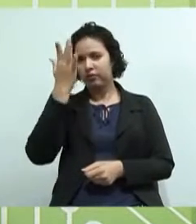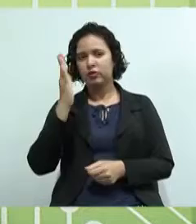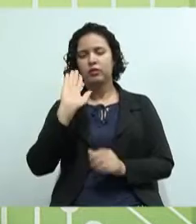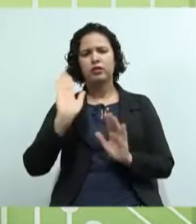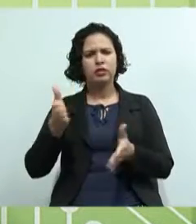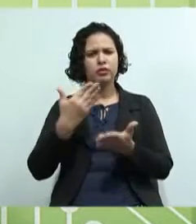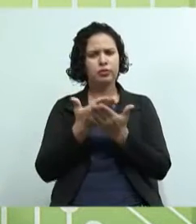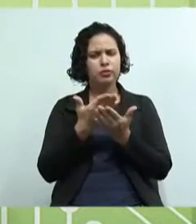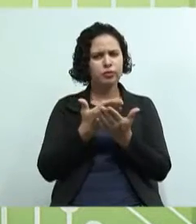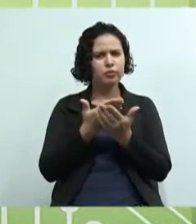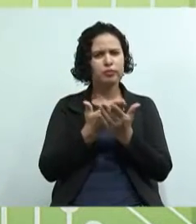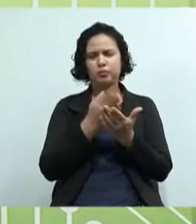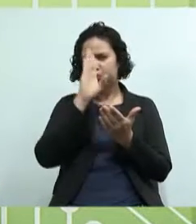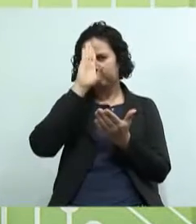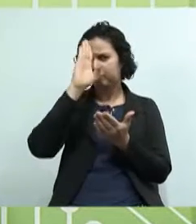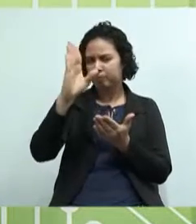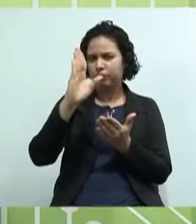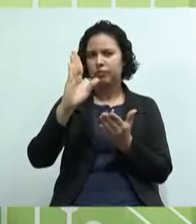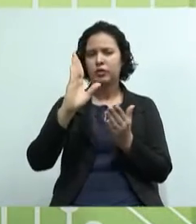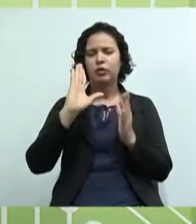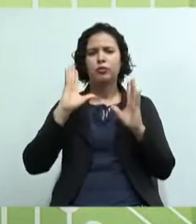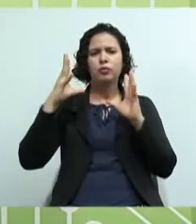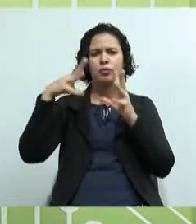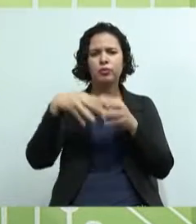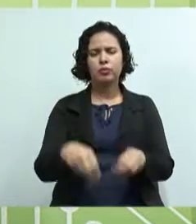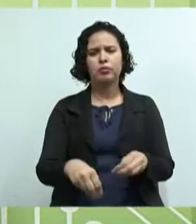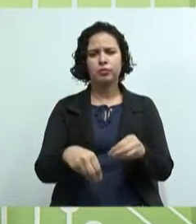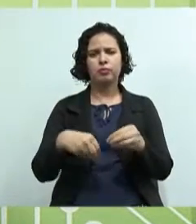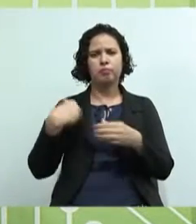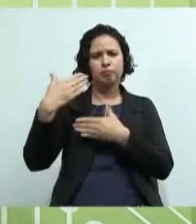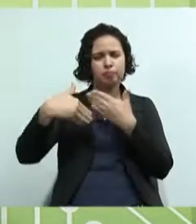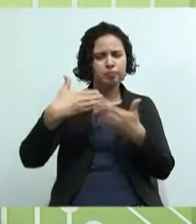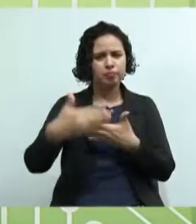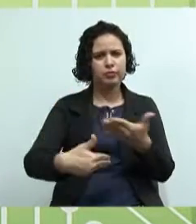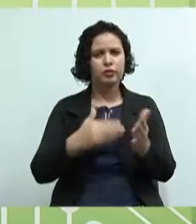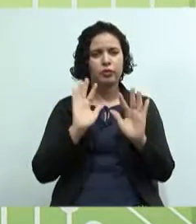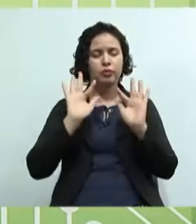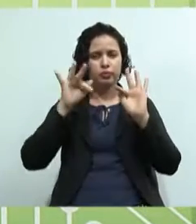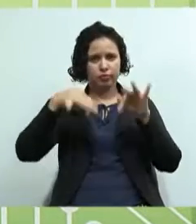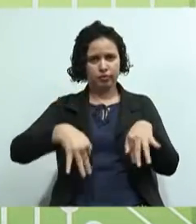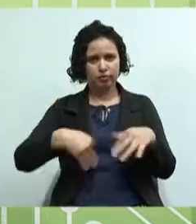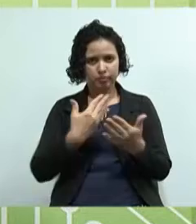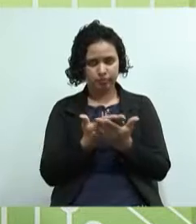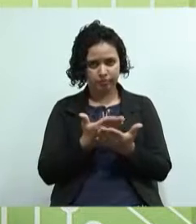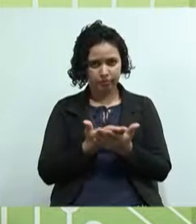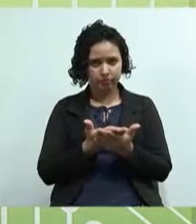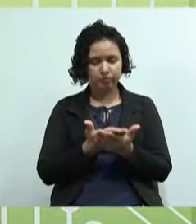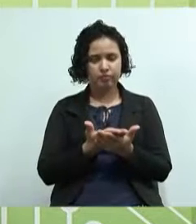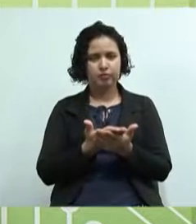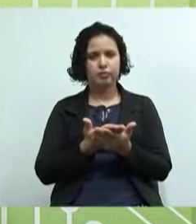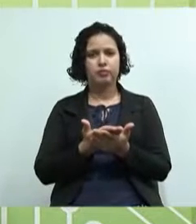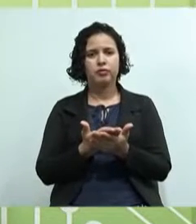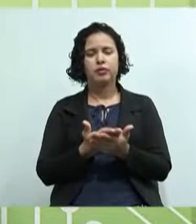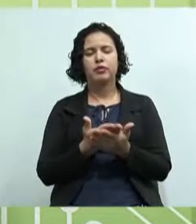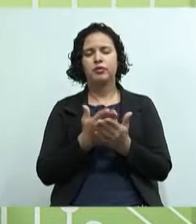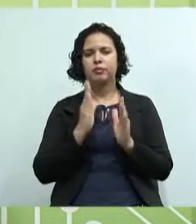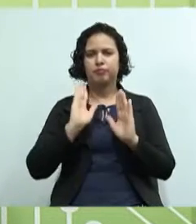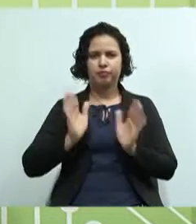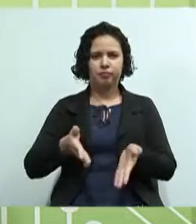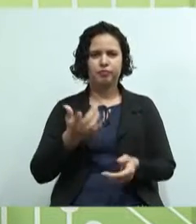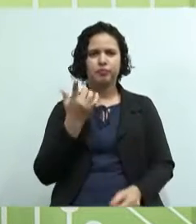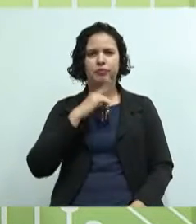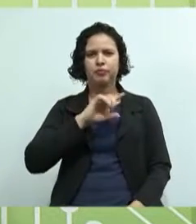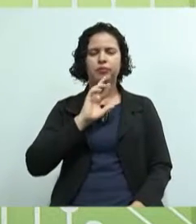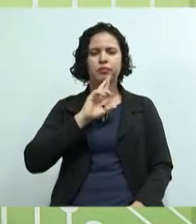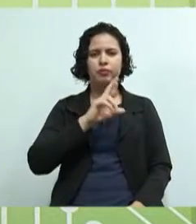estudou os tópicos principais, todo aquele resumo, aquela revisão que a gente vem fazendo no final das teleaulas, você com certeza vai resolver